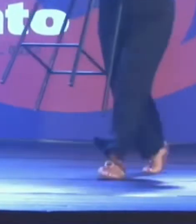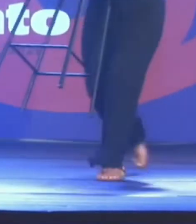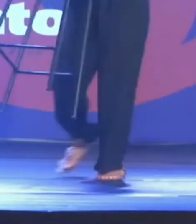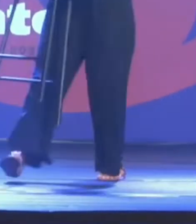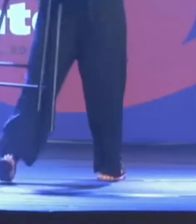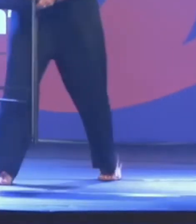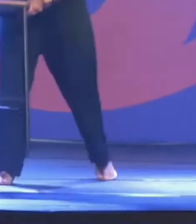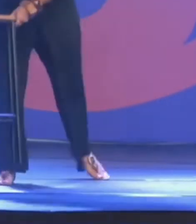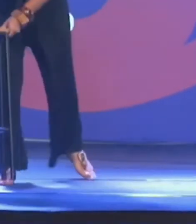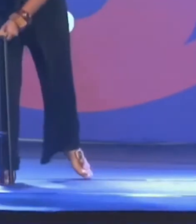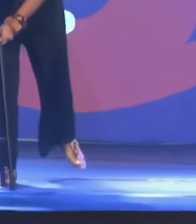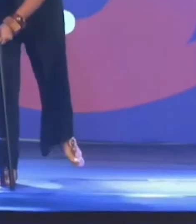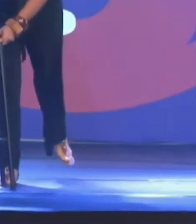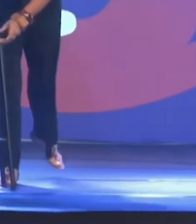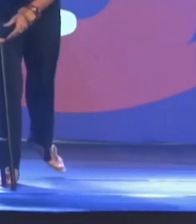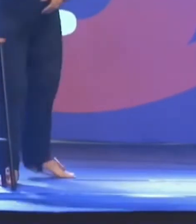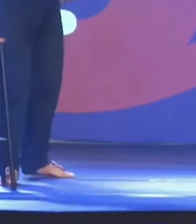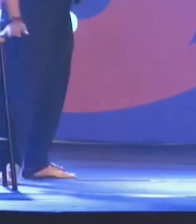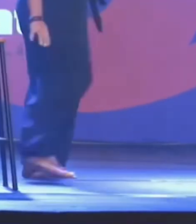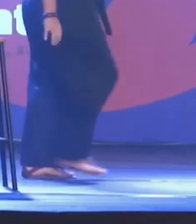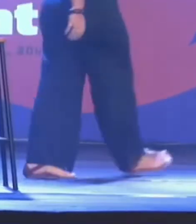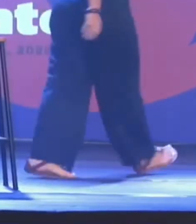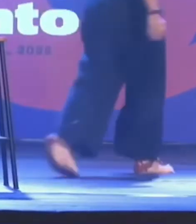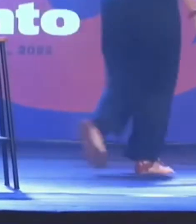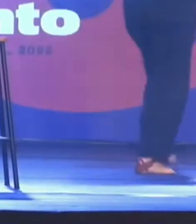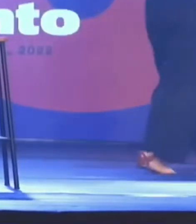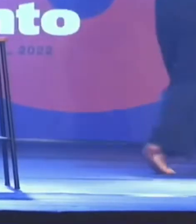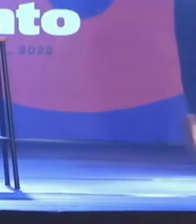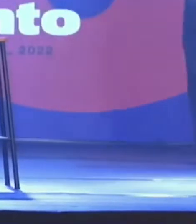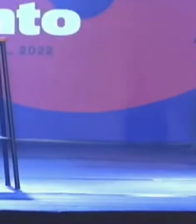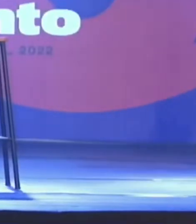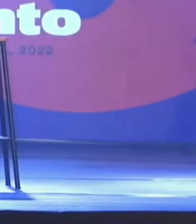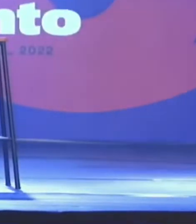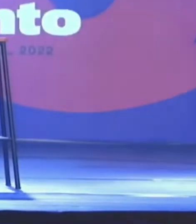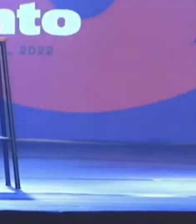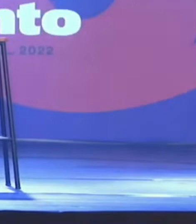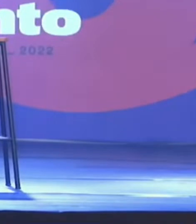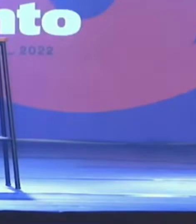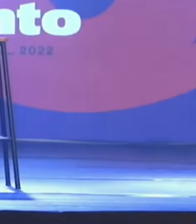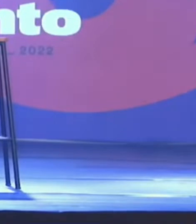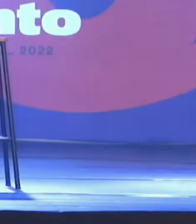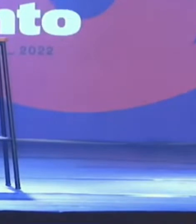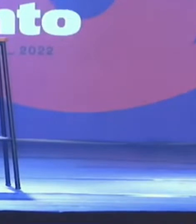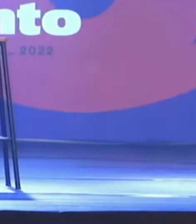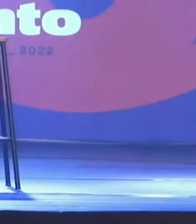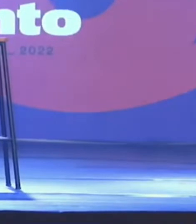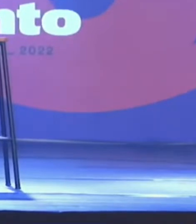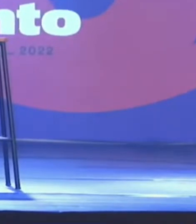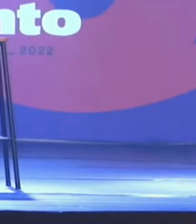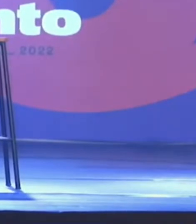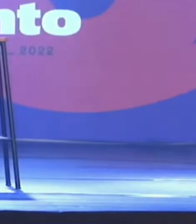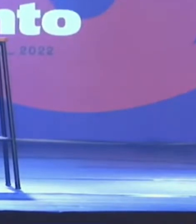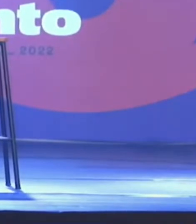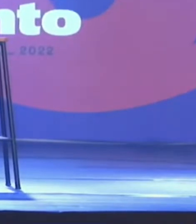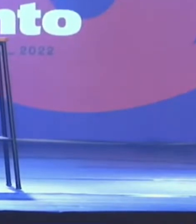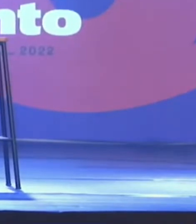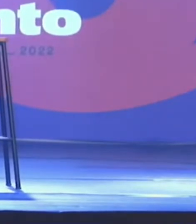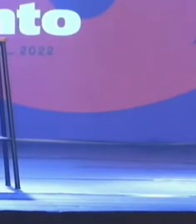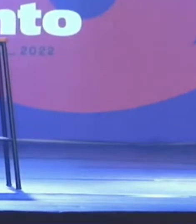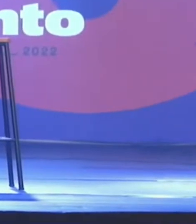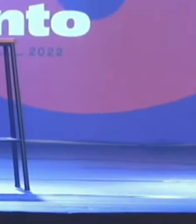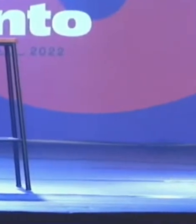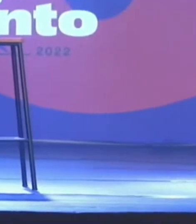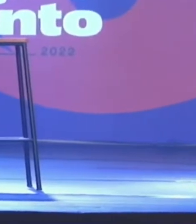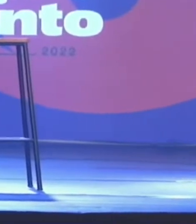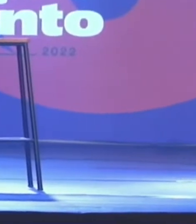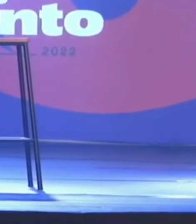Gente, se você já me conhece, você sabe que se você continuar mais um pouco, eu vou ter que ir embora, porque eu não dou conta. Esse negócio não funciona